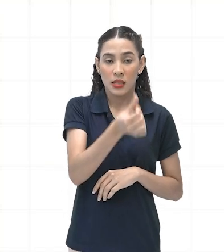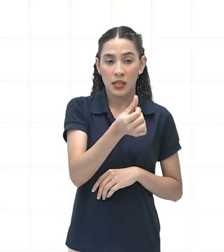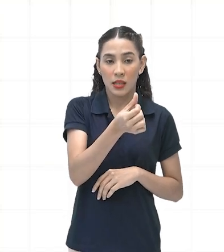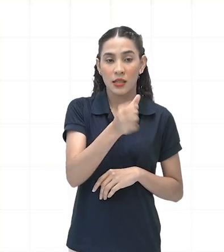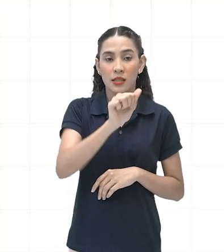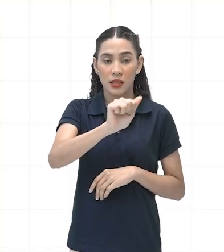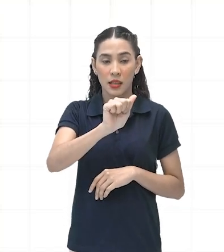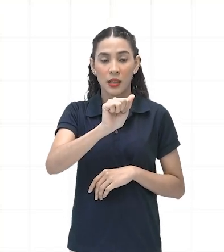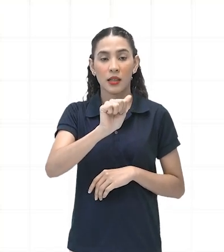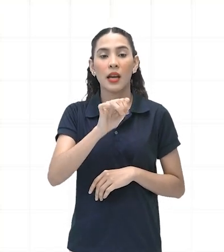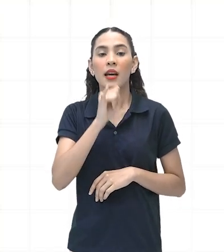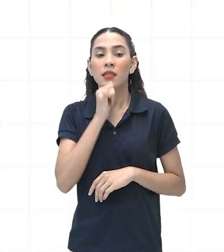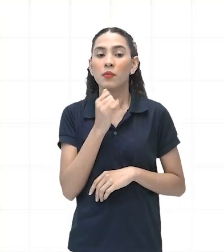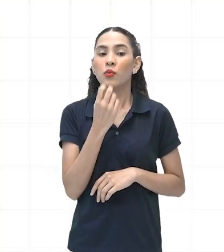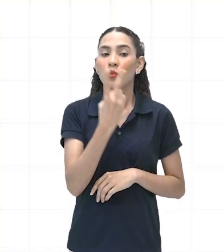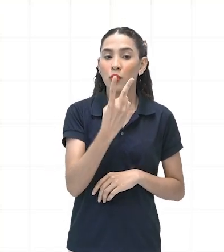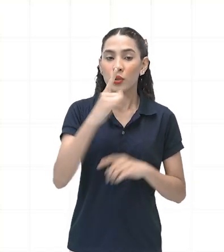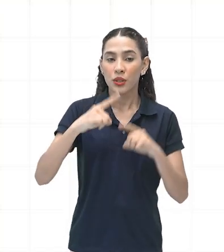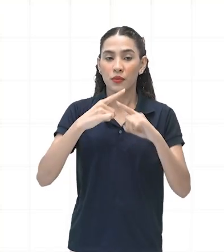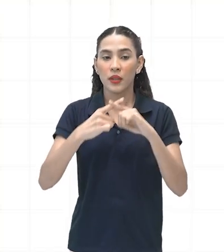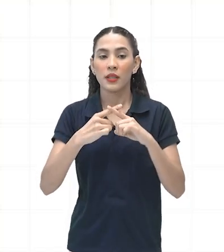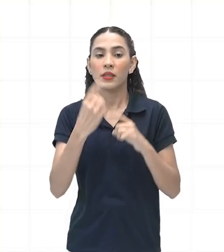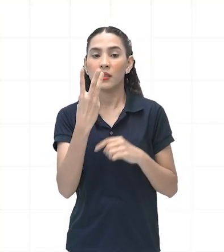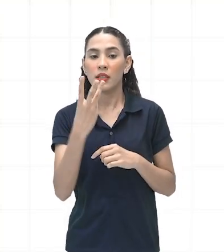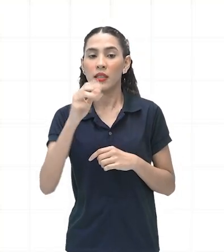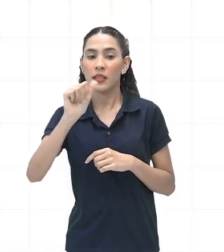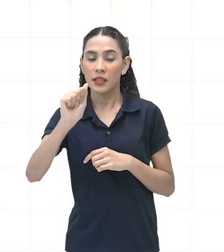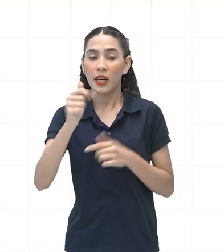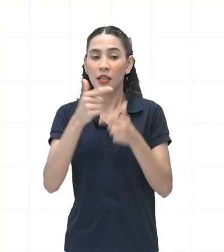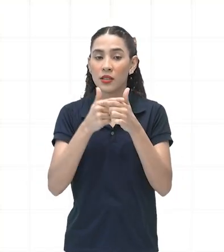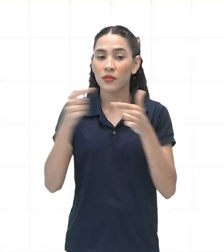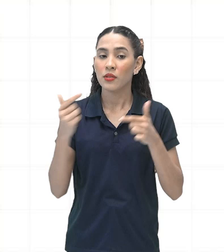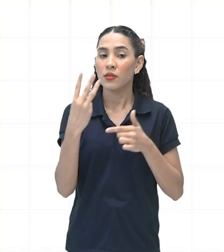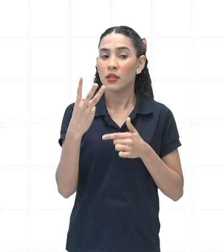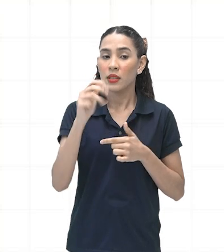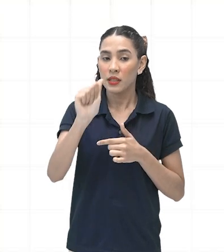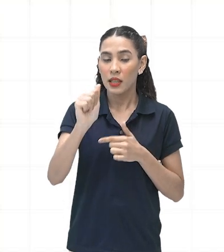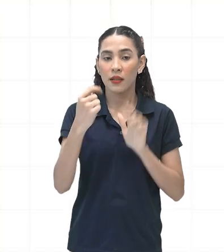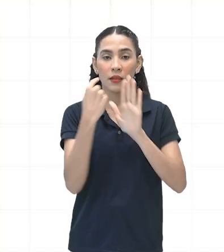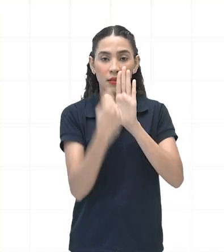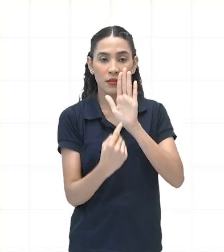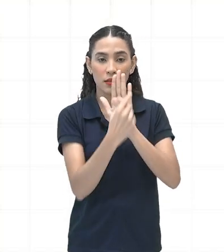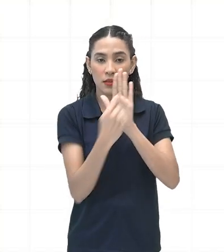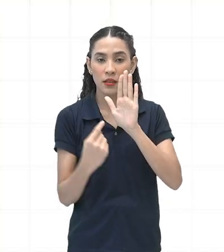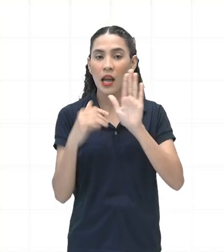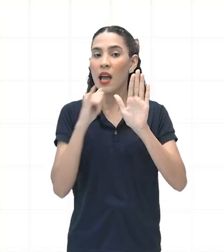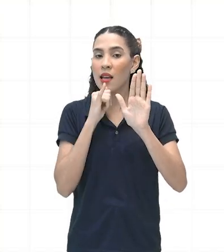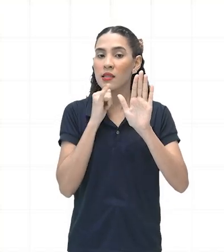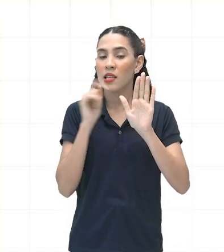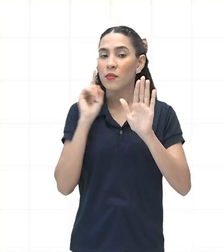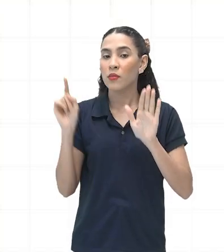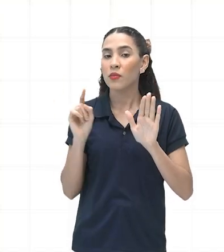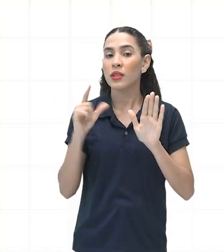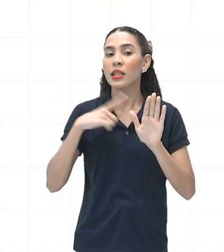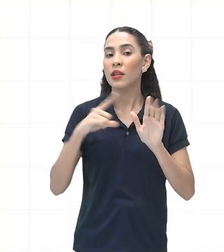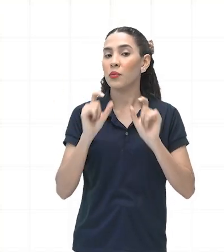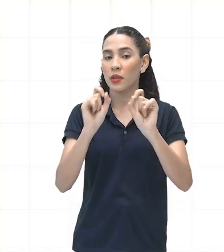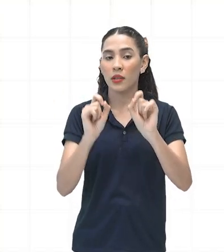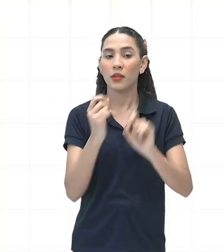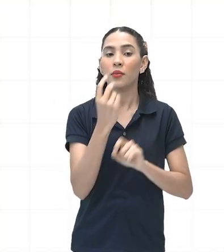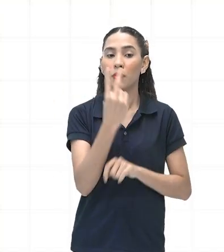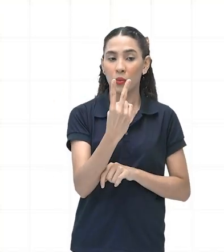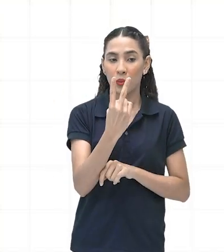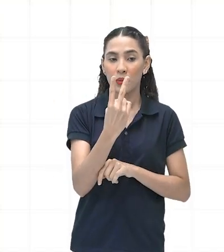6a, ou seja, 2 vezes 3a dividido por 3a, ou seja, eliminando esse termo, sobra exatamente quem?